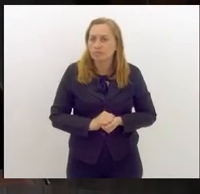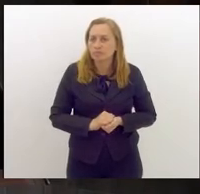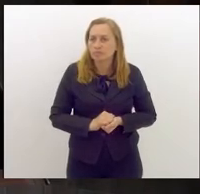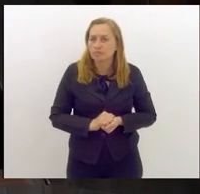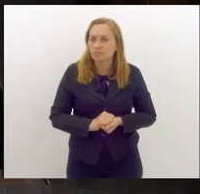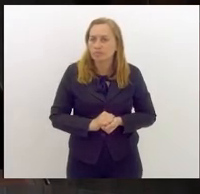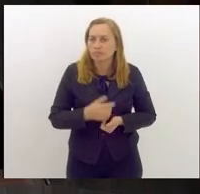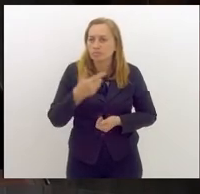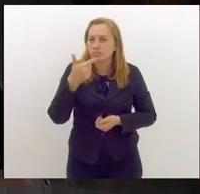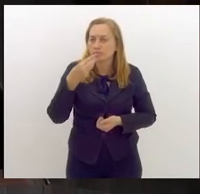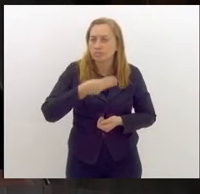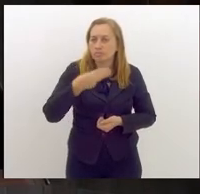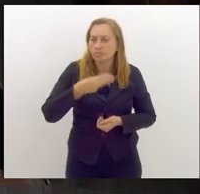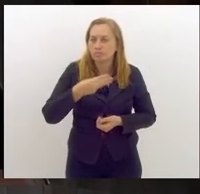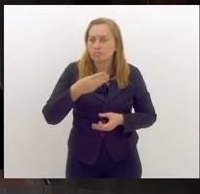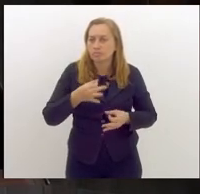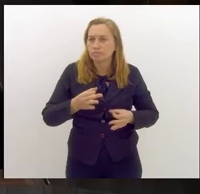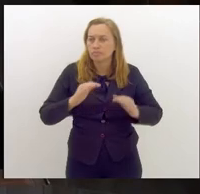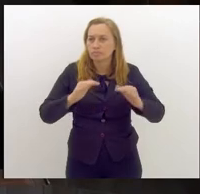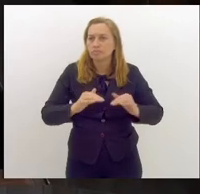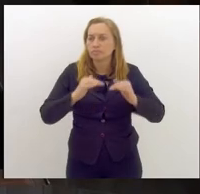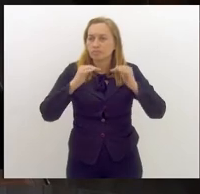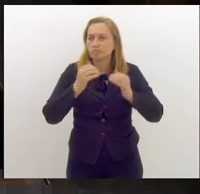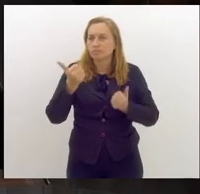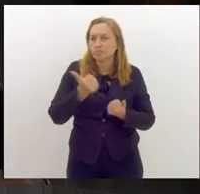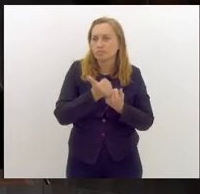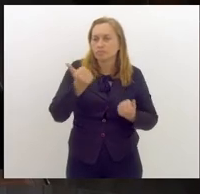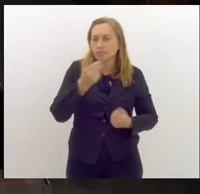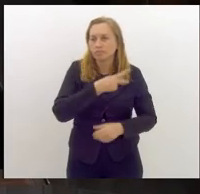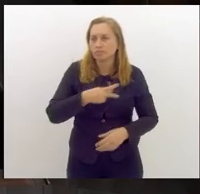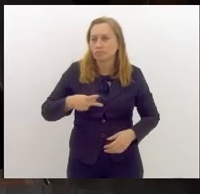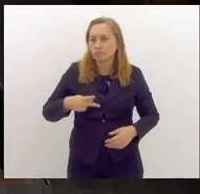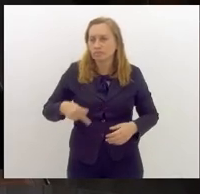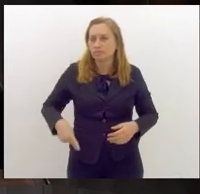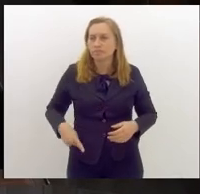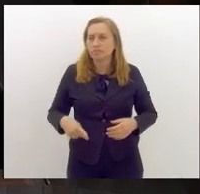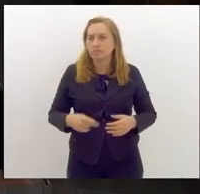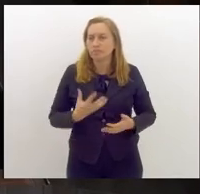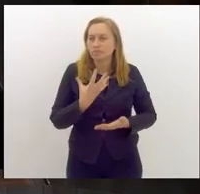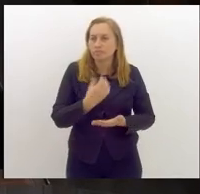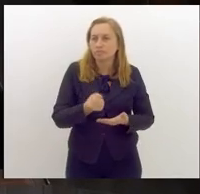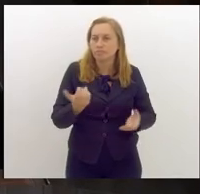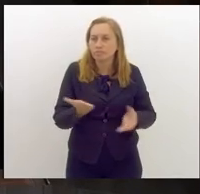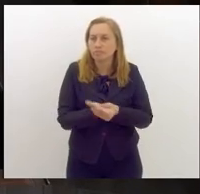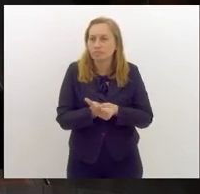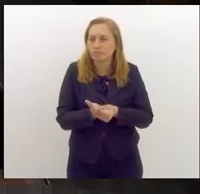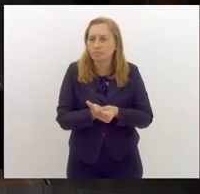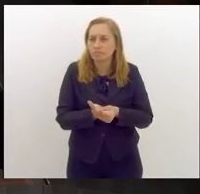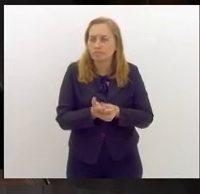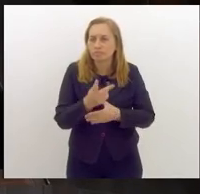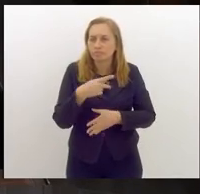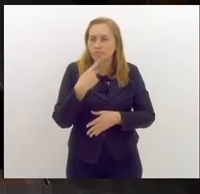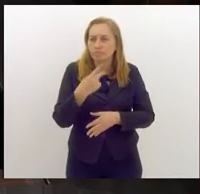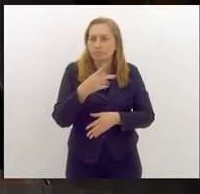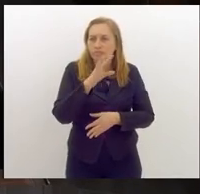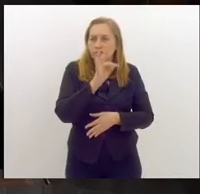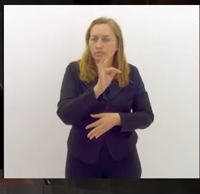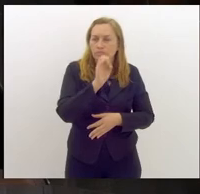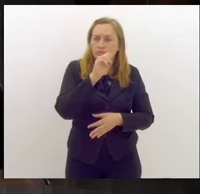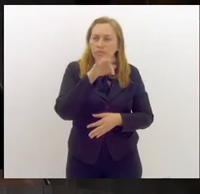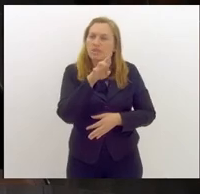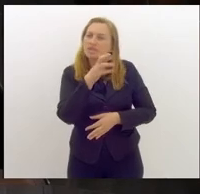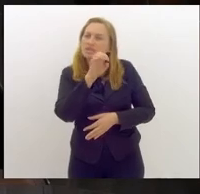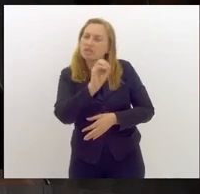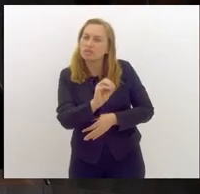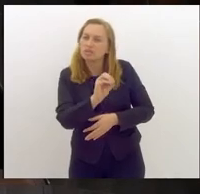a terceira vice-presidência quando admite o processo deu como tempestivo só que